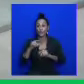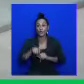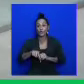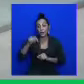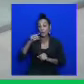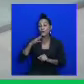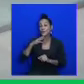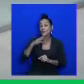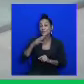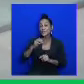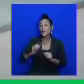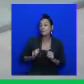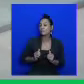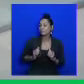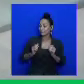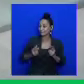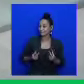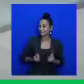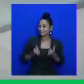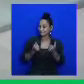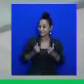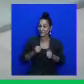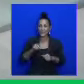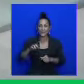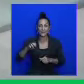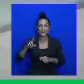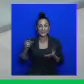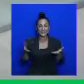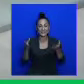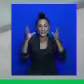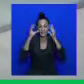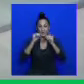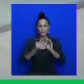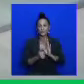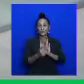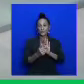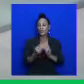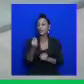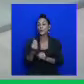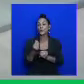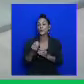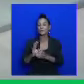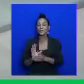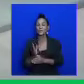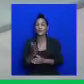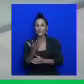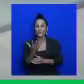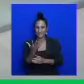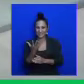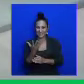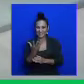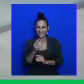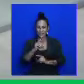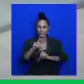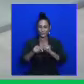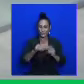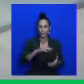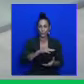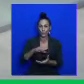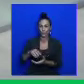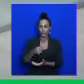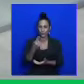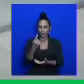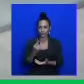conhecer os números milionários da Mega Sena desta noite. Antes, eu vou te mostrar como vai funcionar o nosso sorteio. Nosso globo número 1